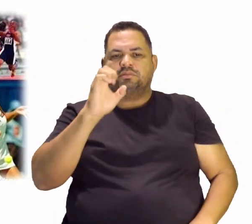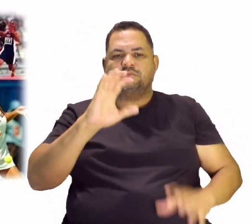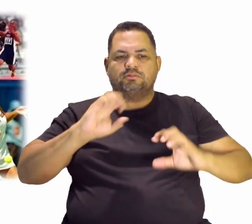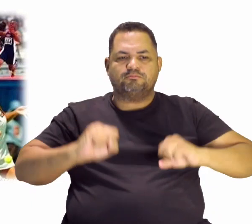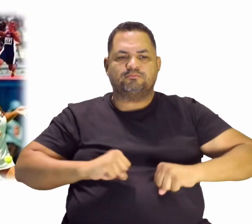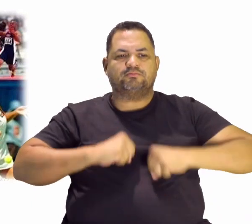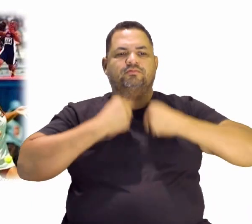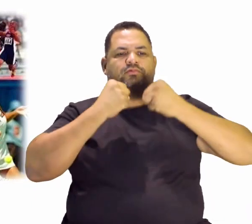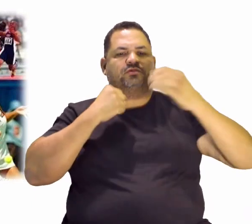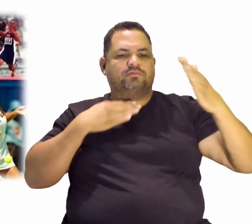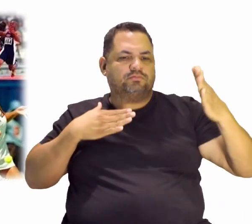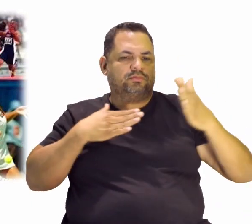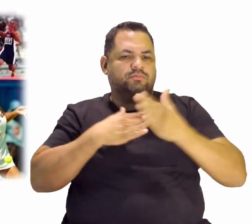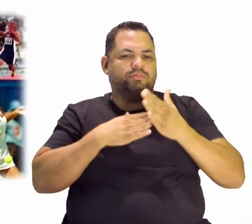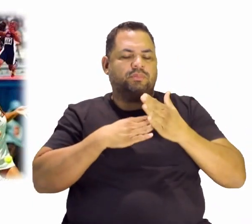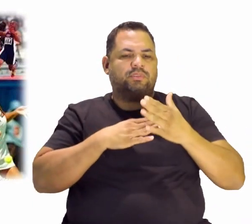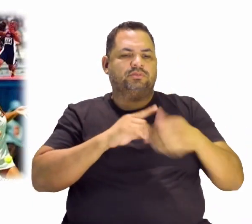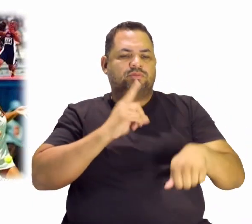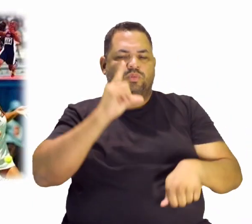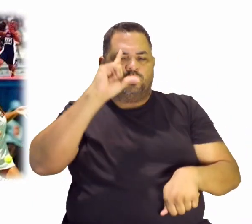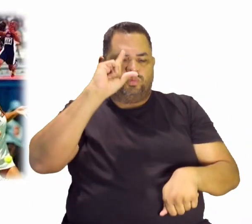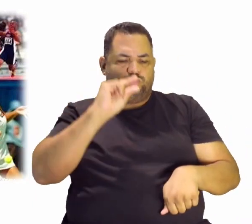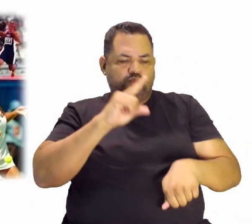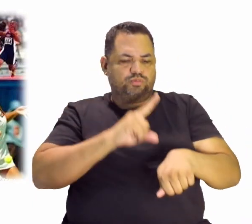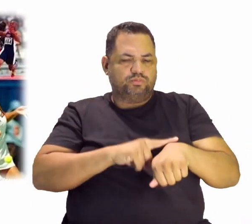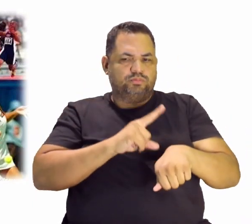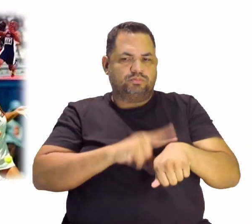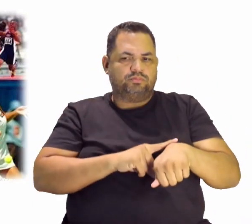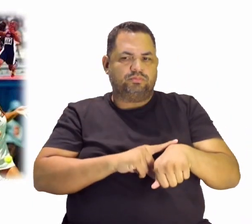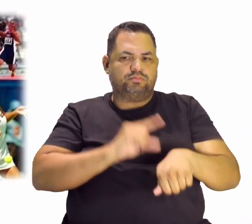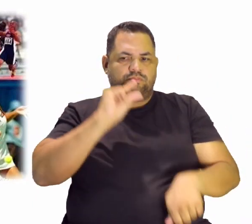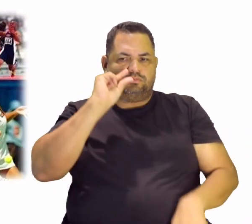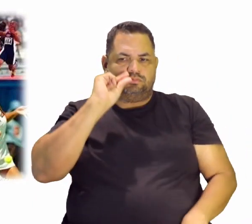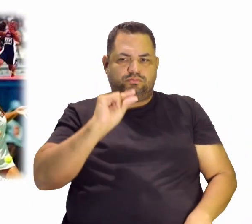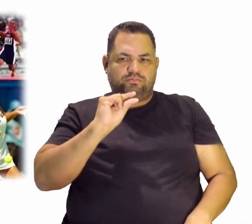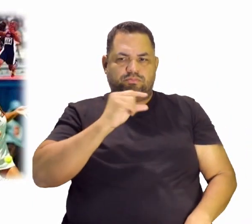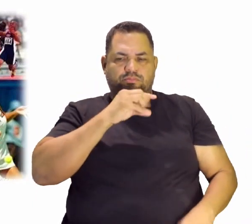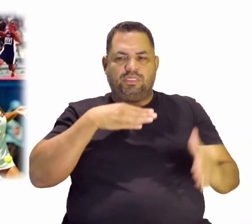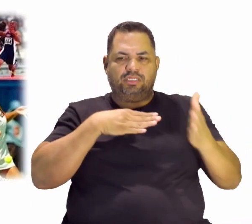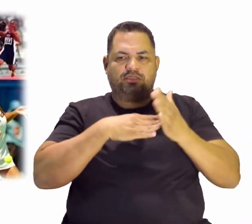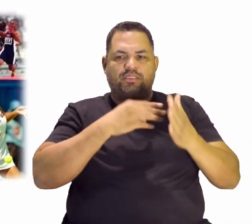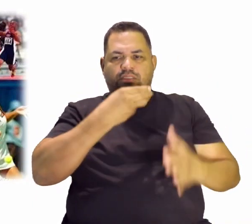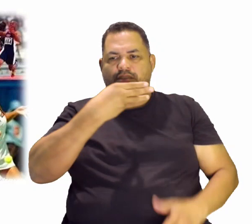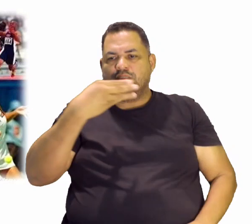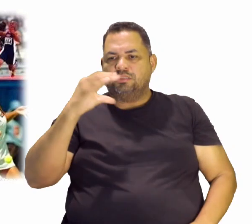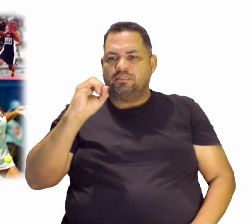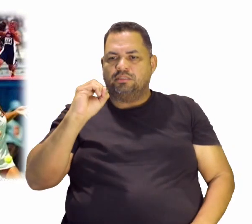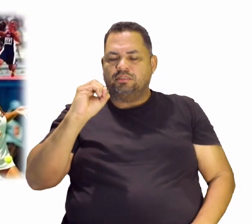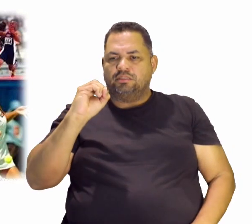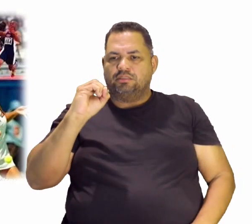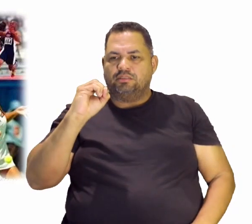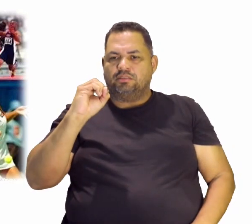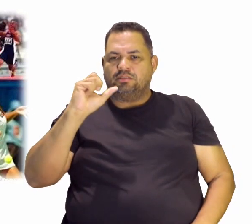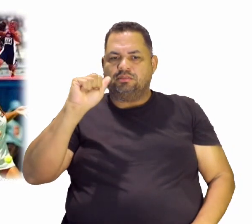curta duração. Quando a gente fala de curta duração, a gente está falando de até 30 segundos, né? Momentos